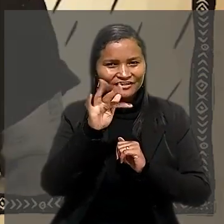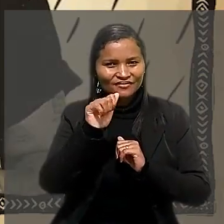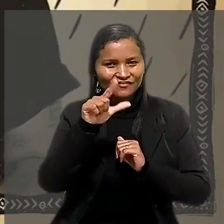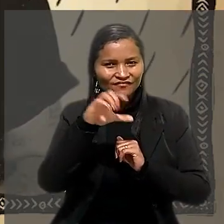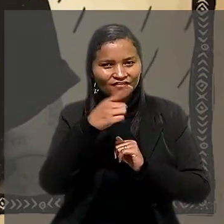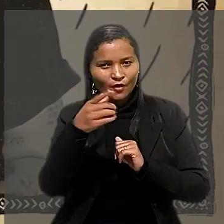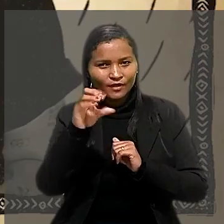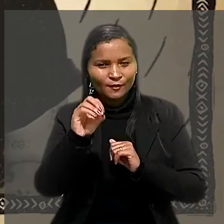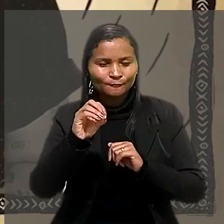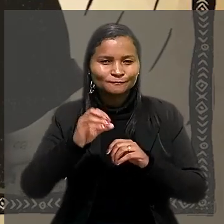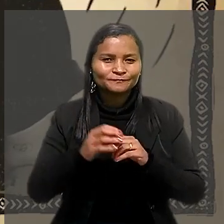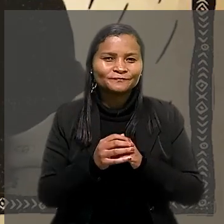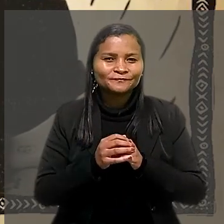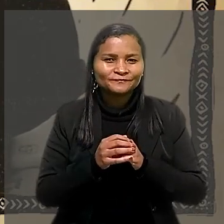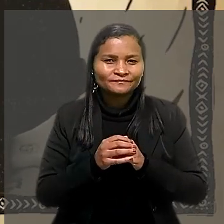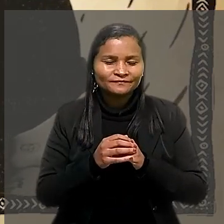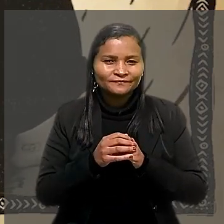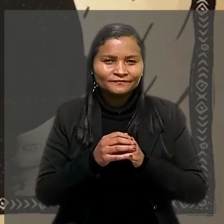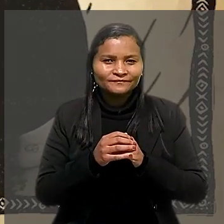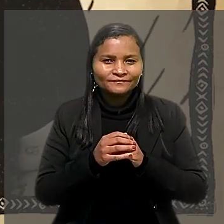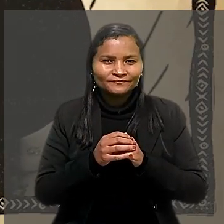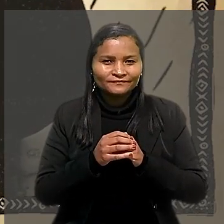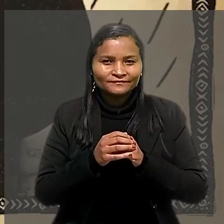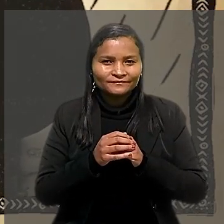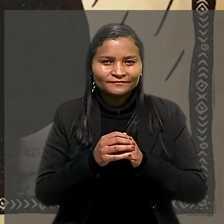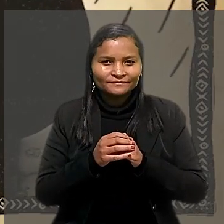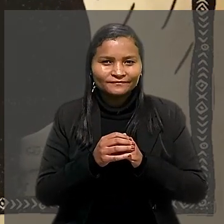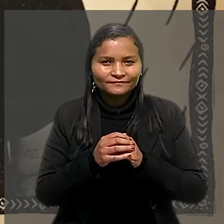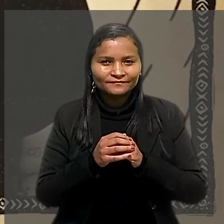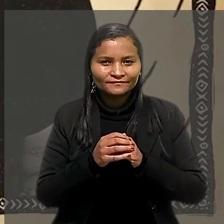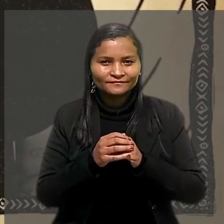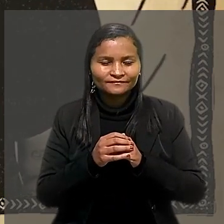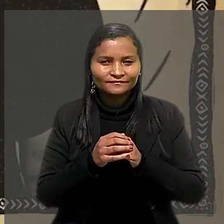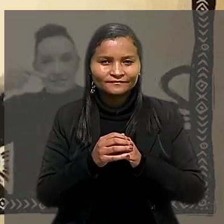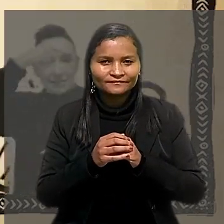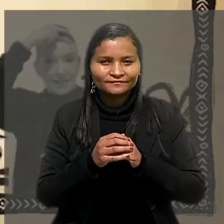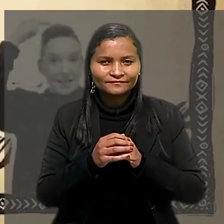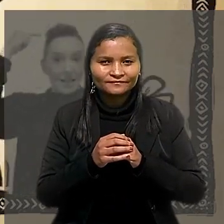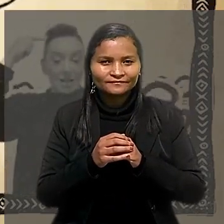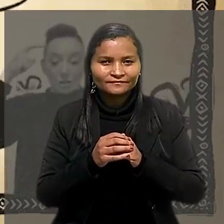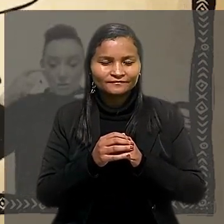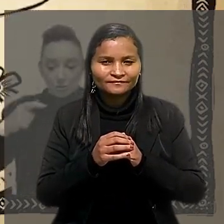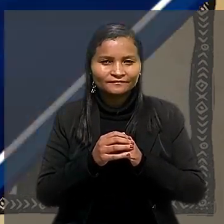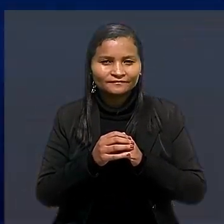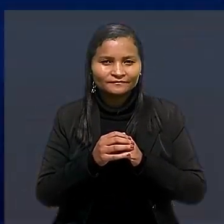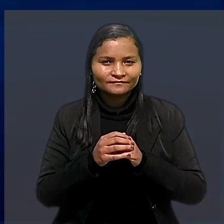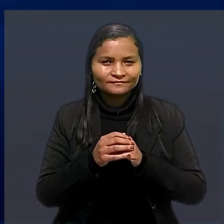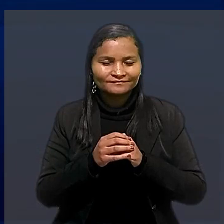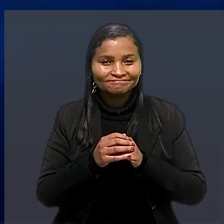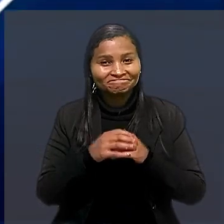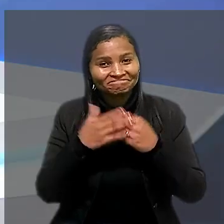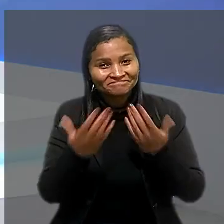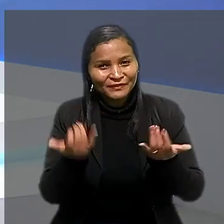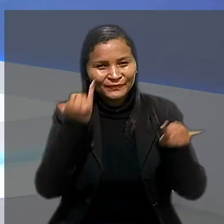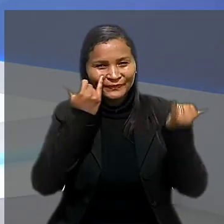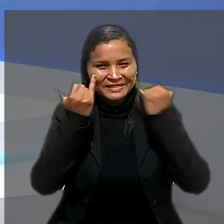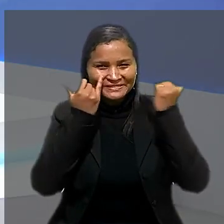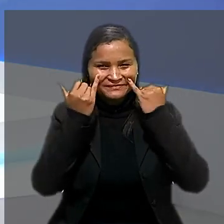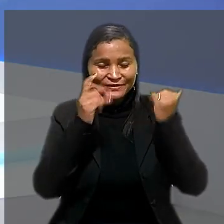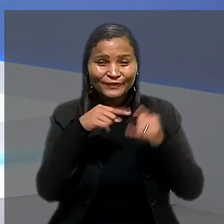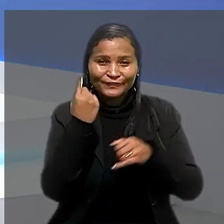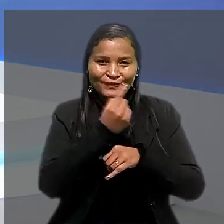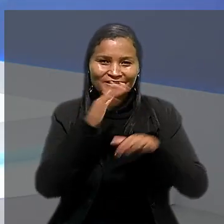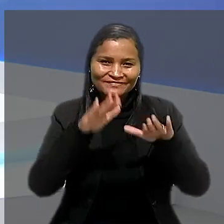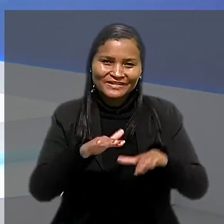Falcão. Pois quando penso na infância, eu penso em algo sagrado, num solo fértil. Bom, com